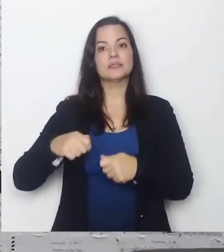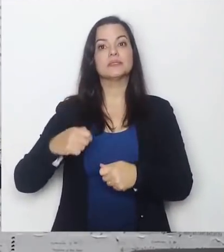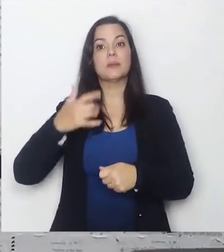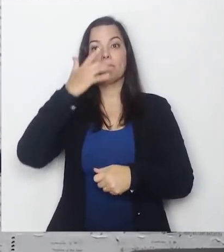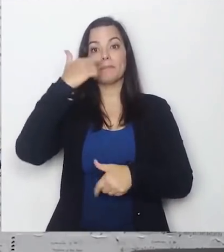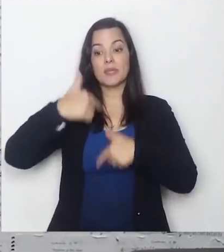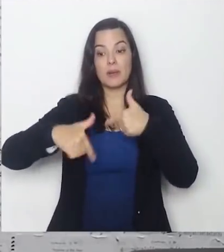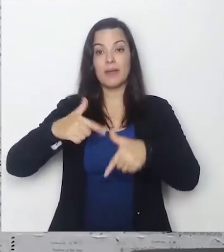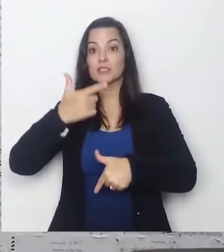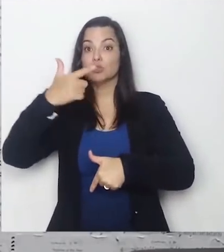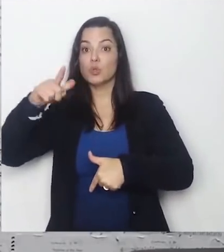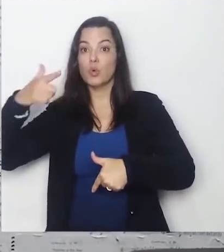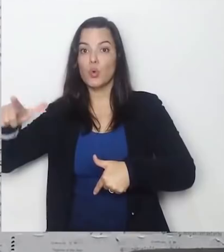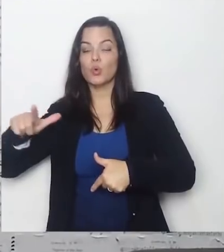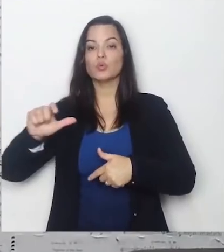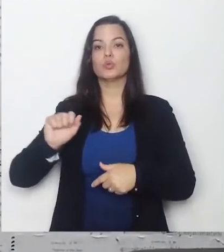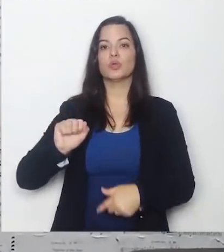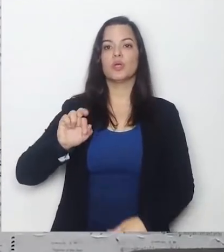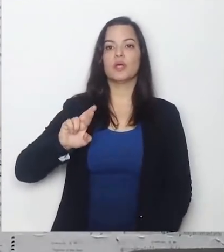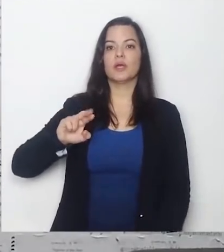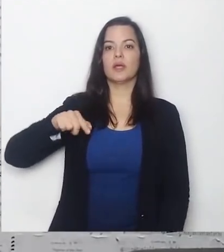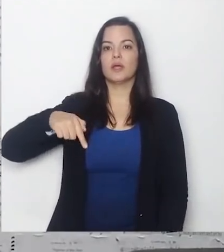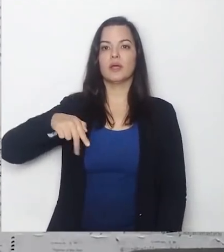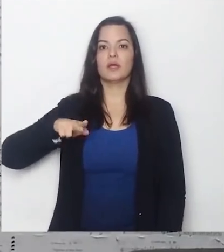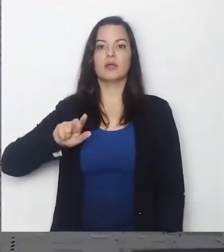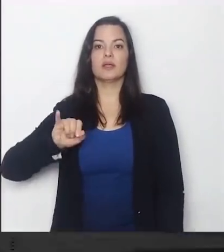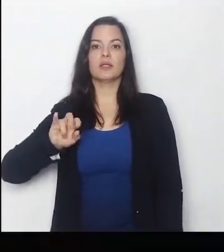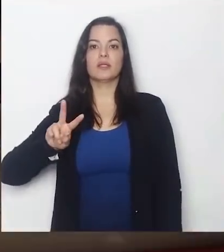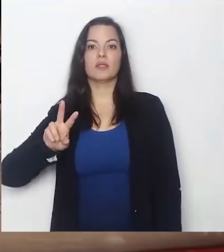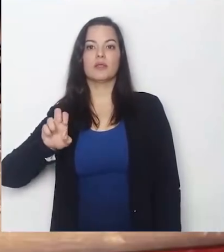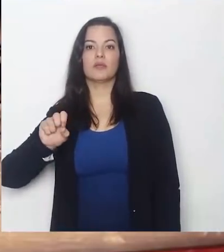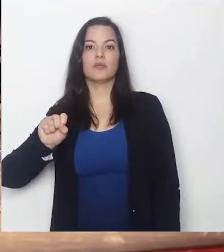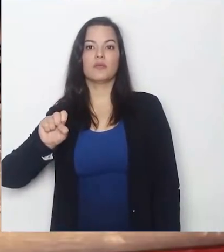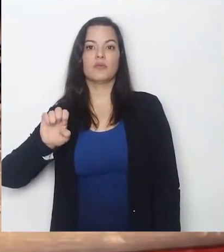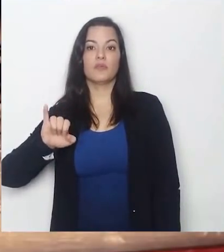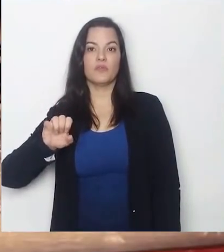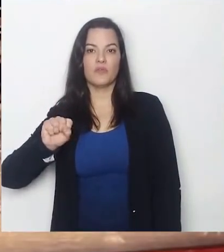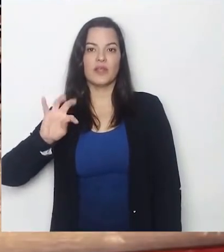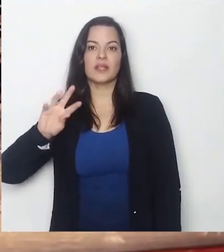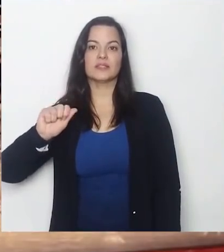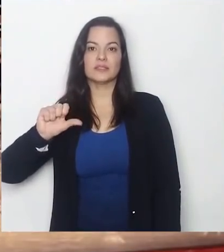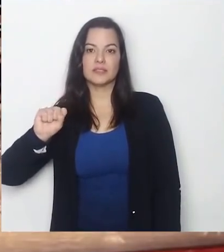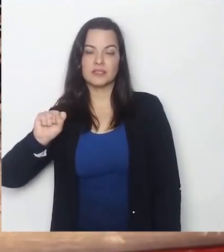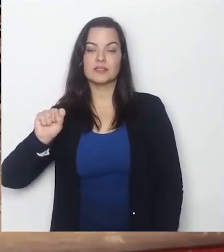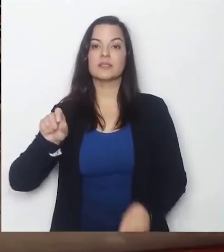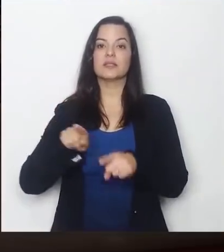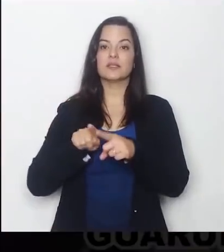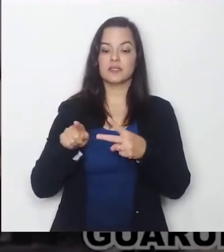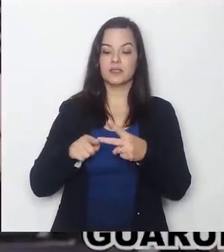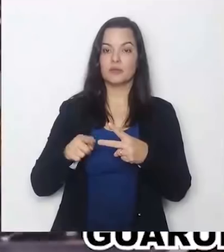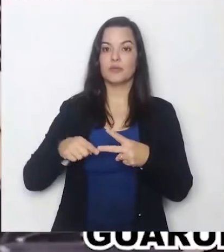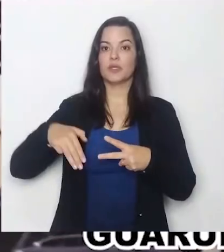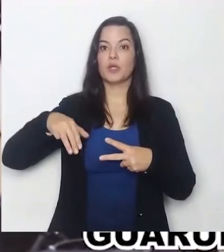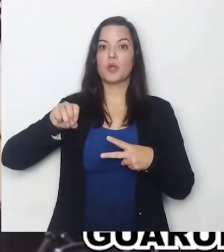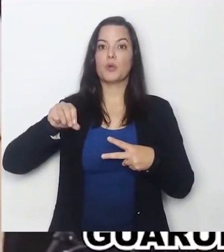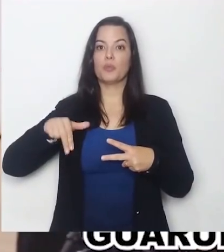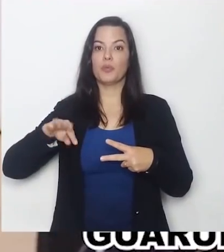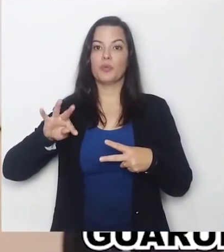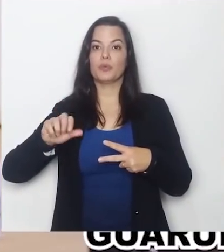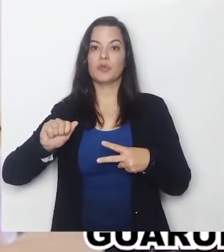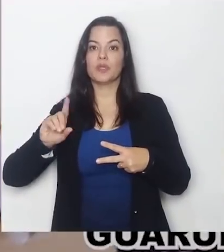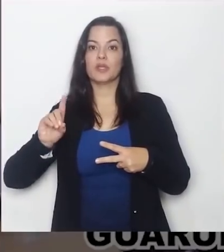extrema importância, que são os arquivistas e os montadores. Eles não sobem ao palco, mas estão ali